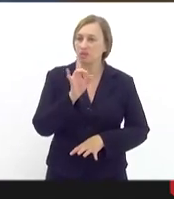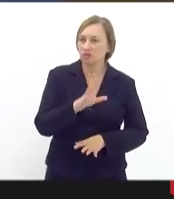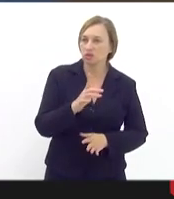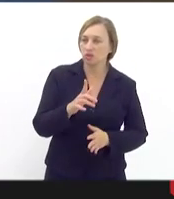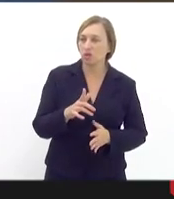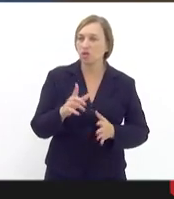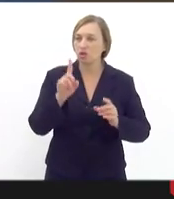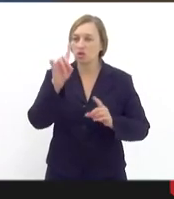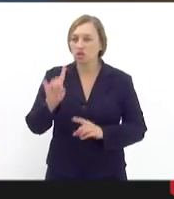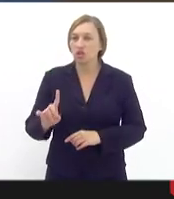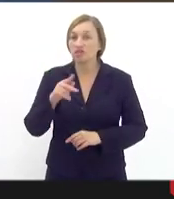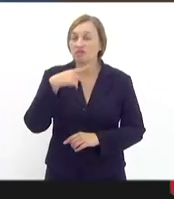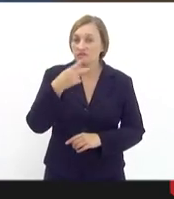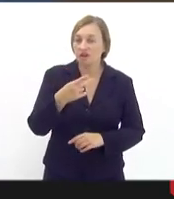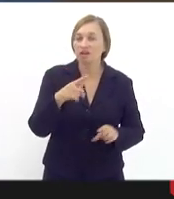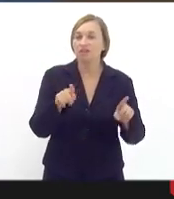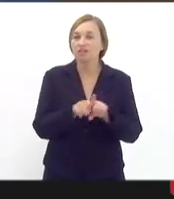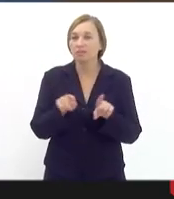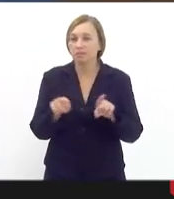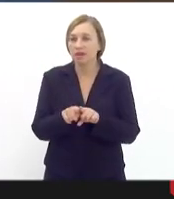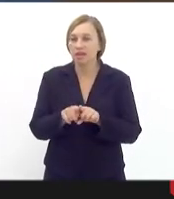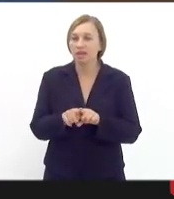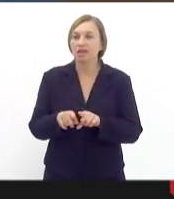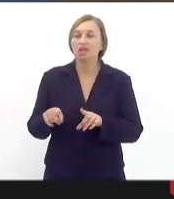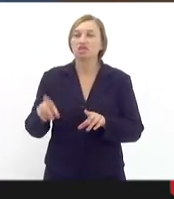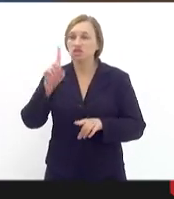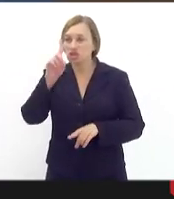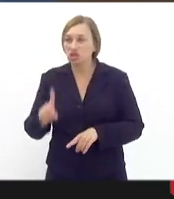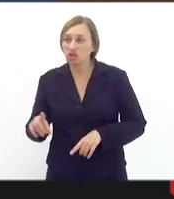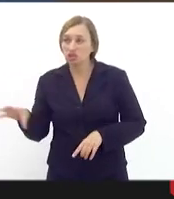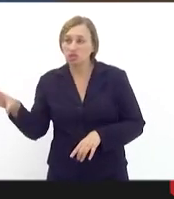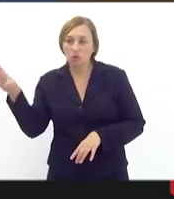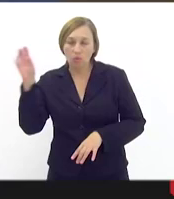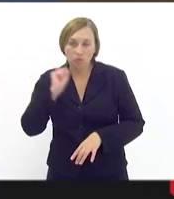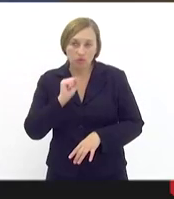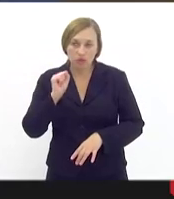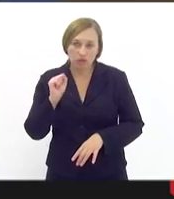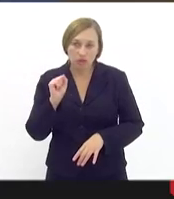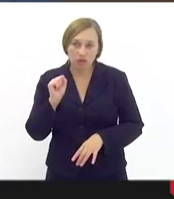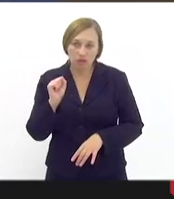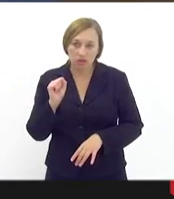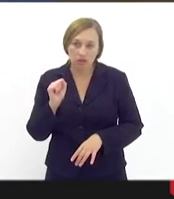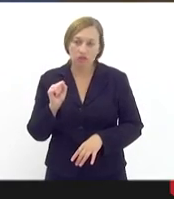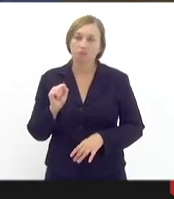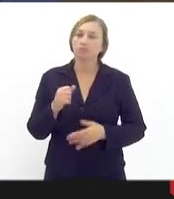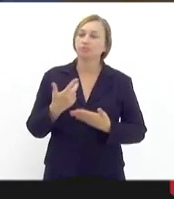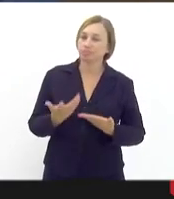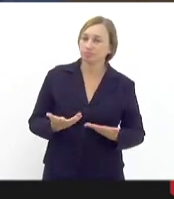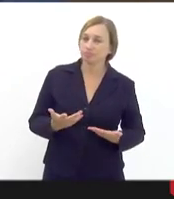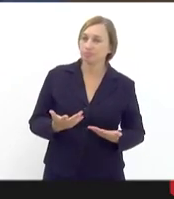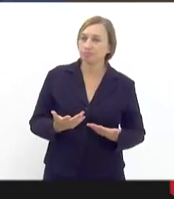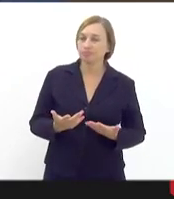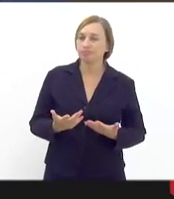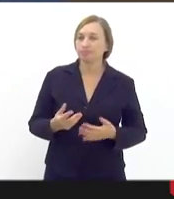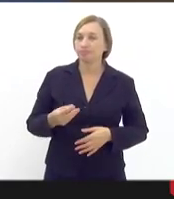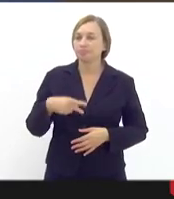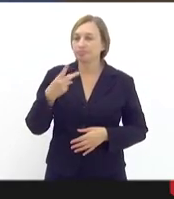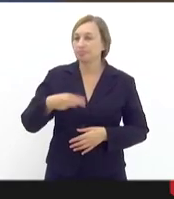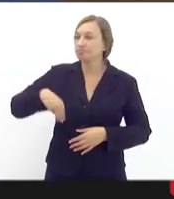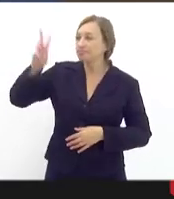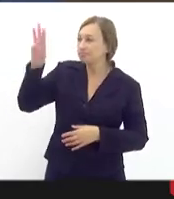de falar, é também o direito de ser ouvido. E se os algoritmos de recomendação estabelecem quem pode